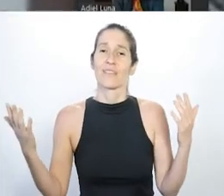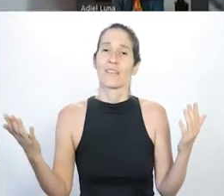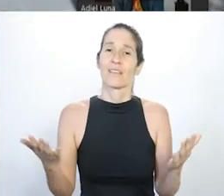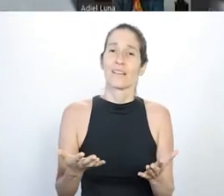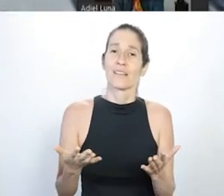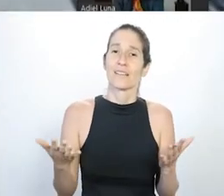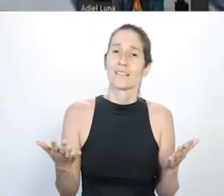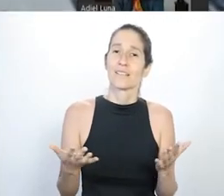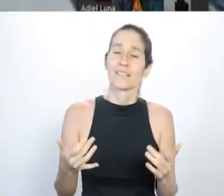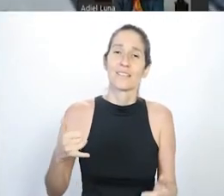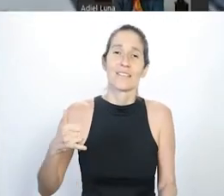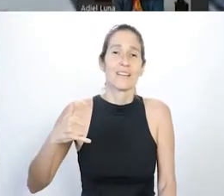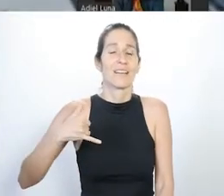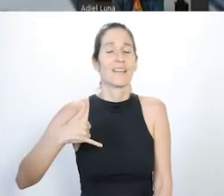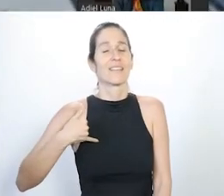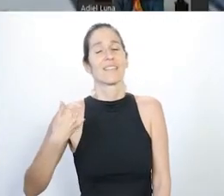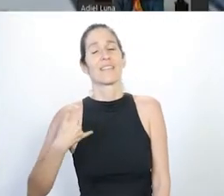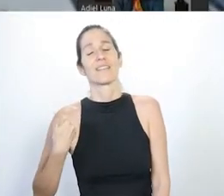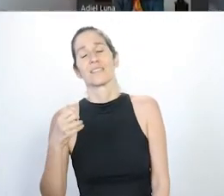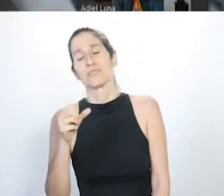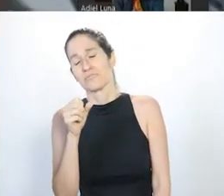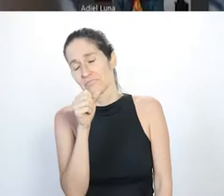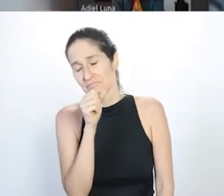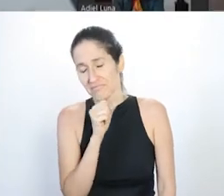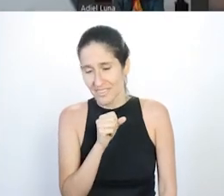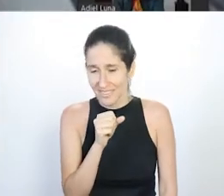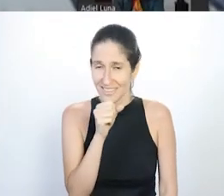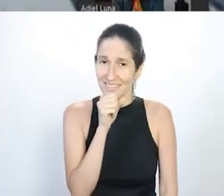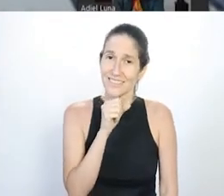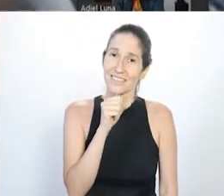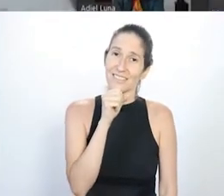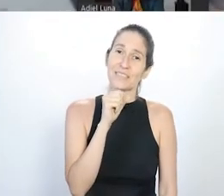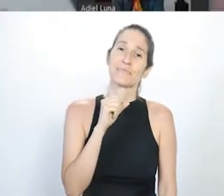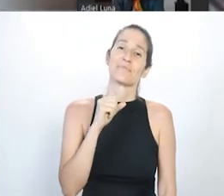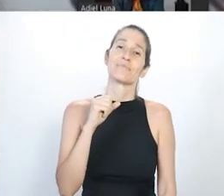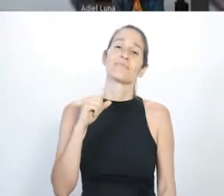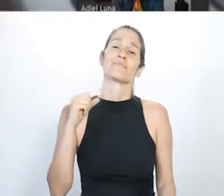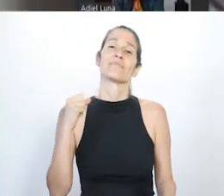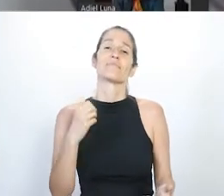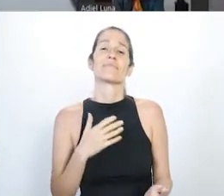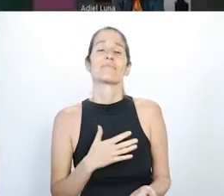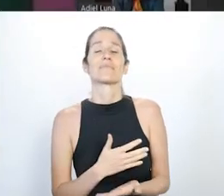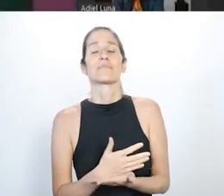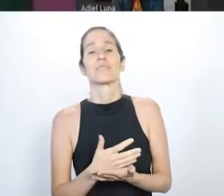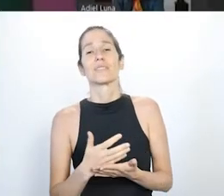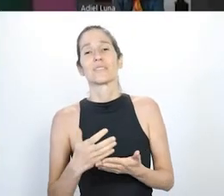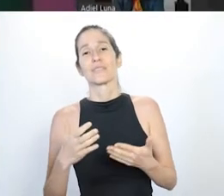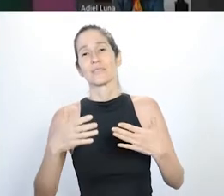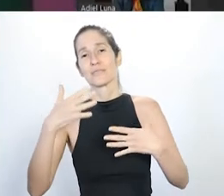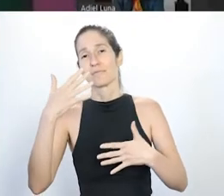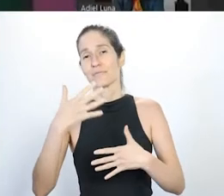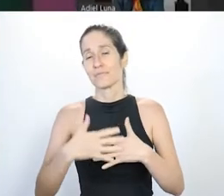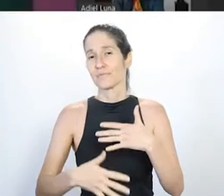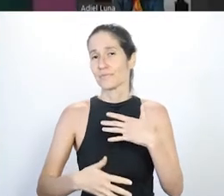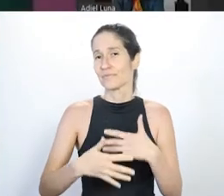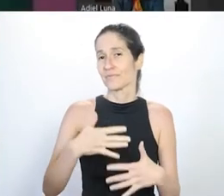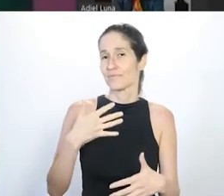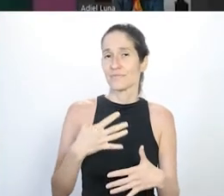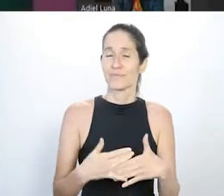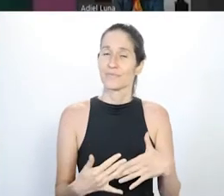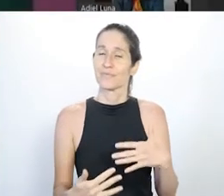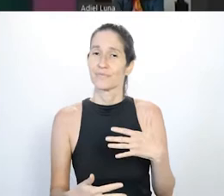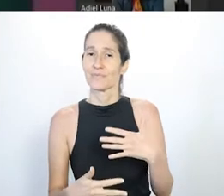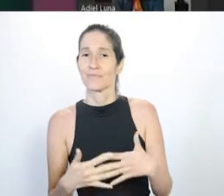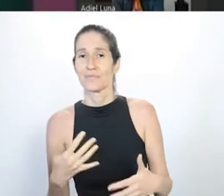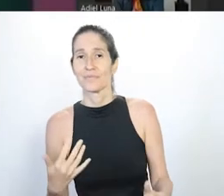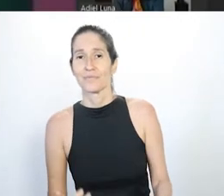vem chegando e a velhice começou a me abandonar. Mas